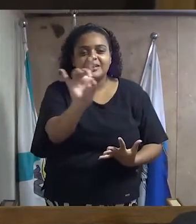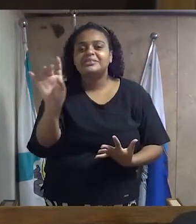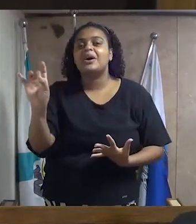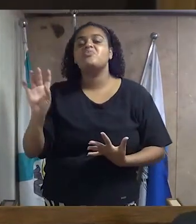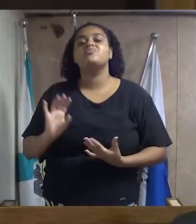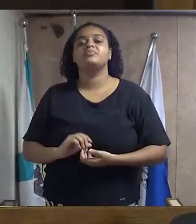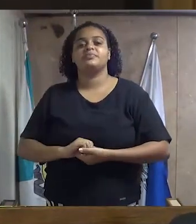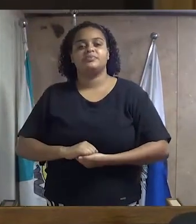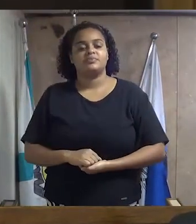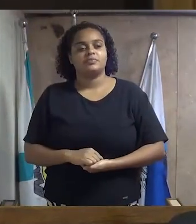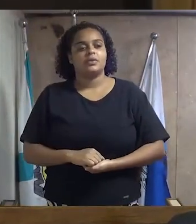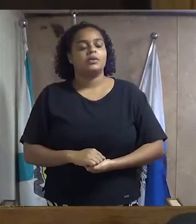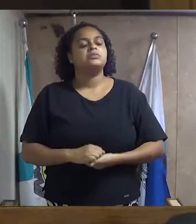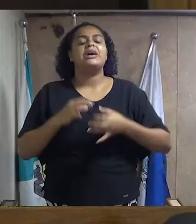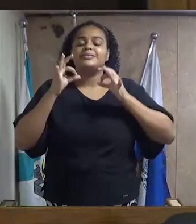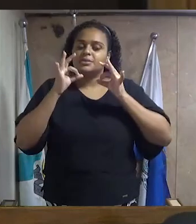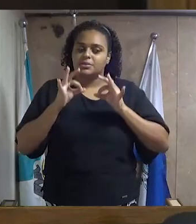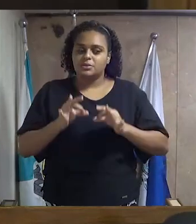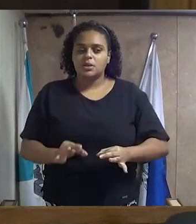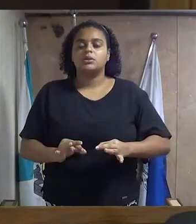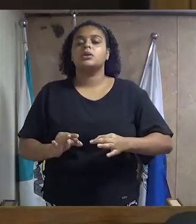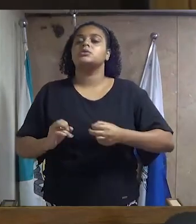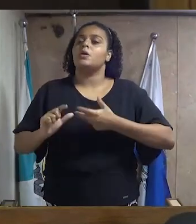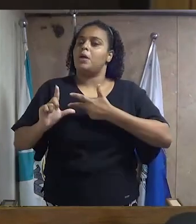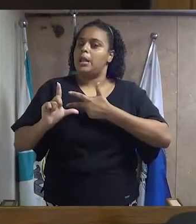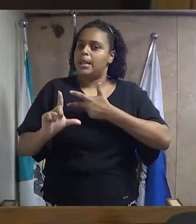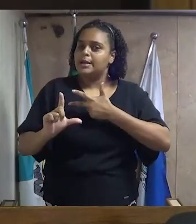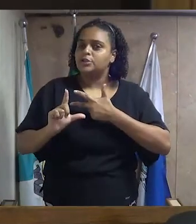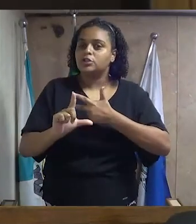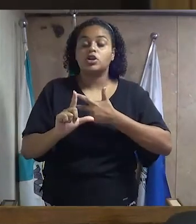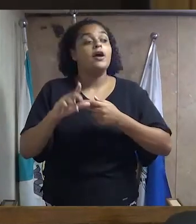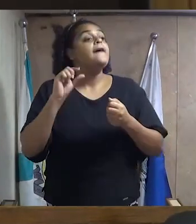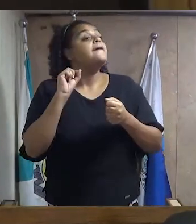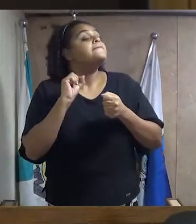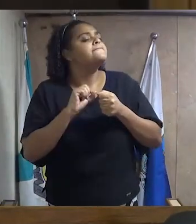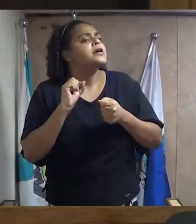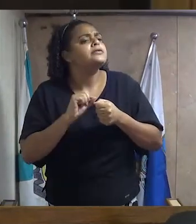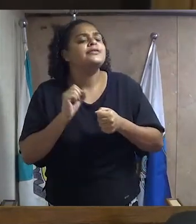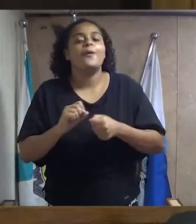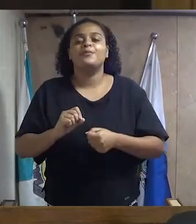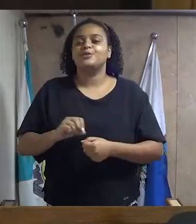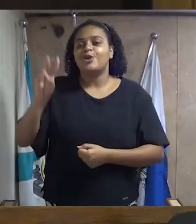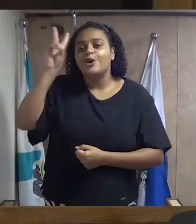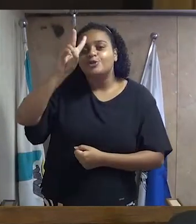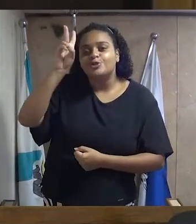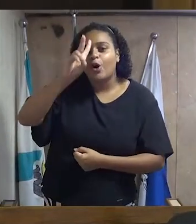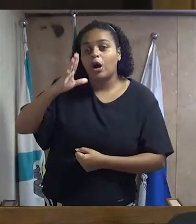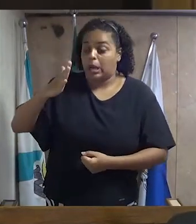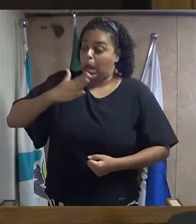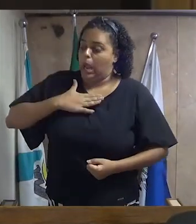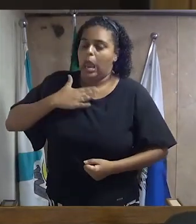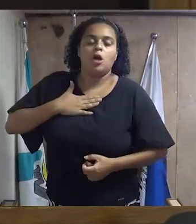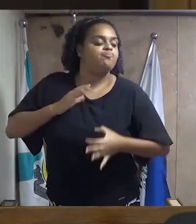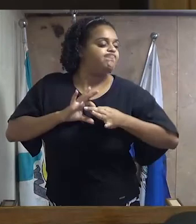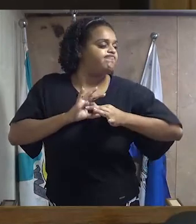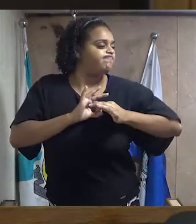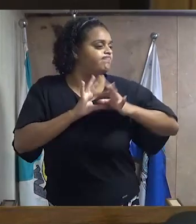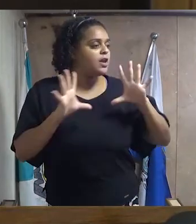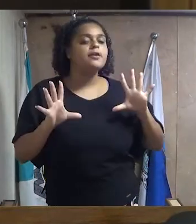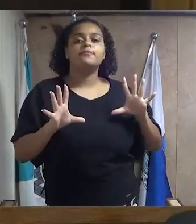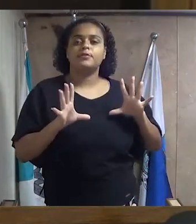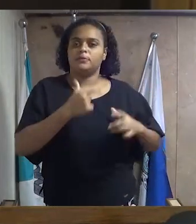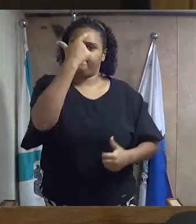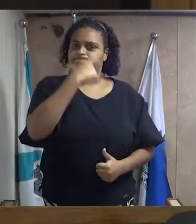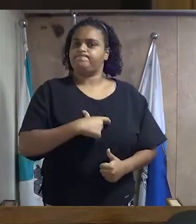que será uma legislatura que faremos história juntos, né? Eu me coloco à disposição de todos. Nós